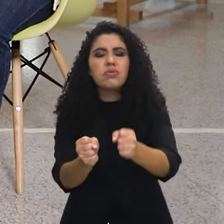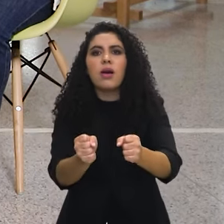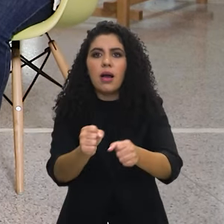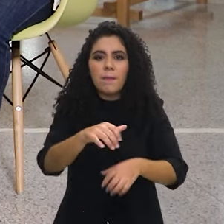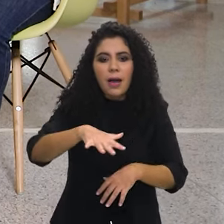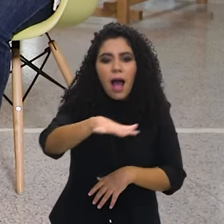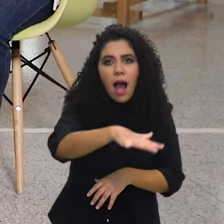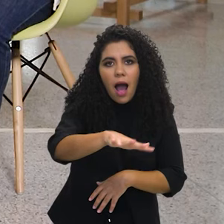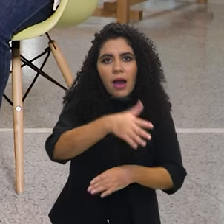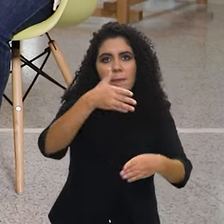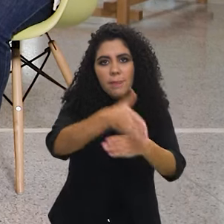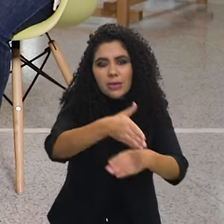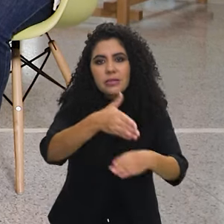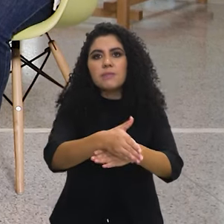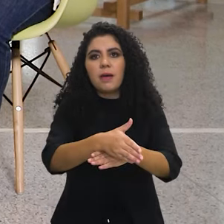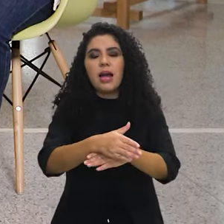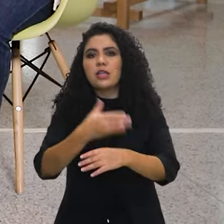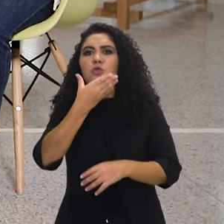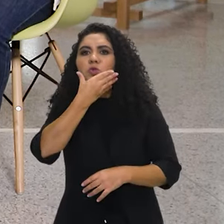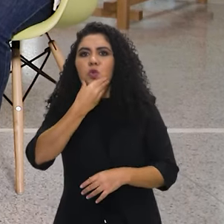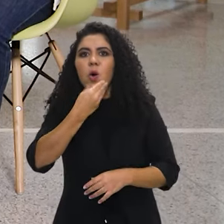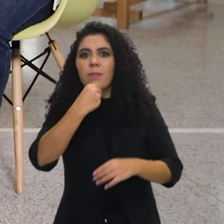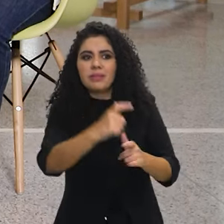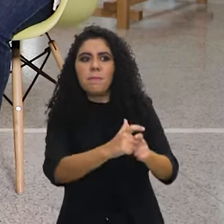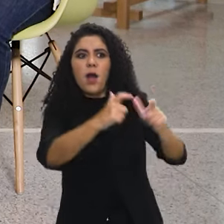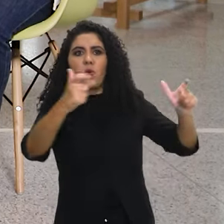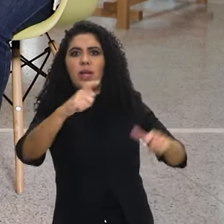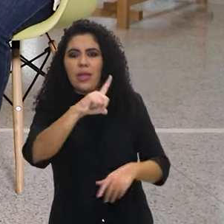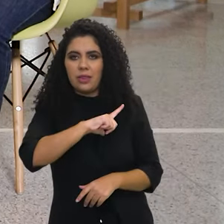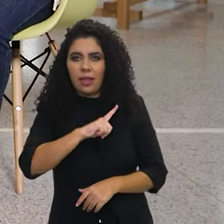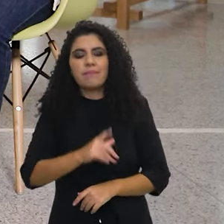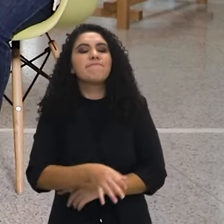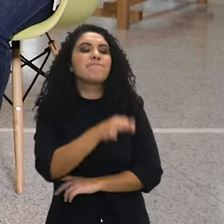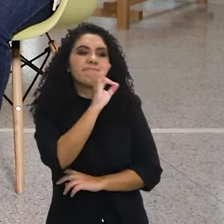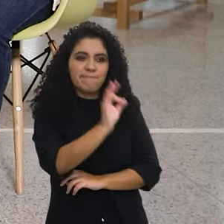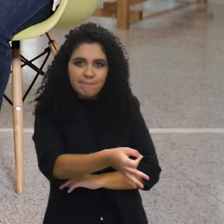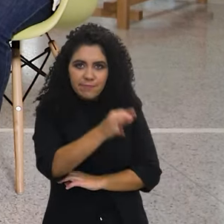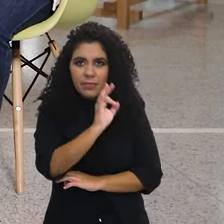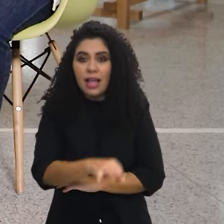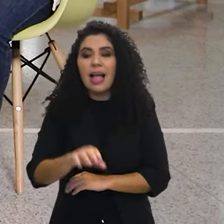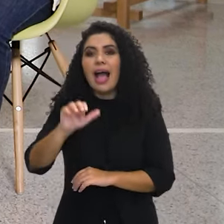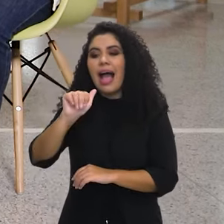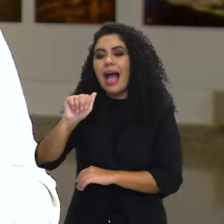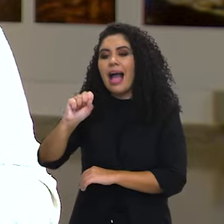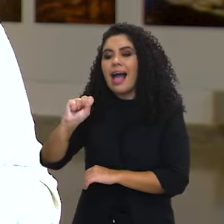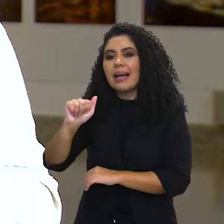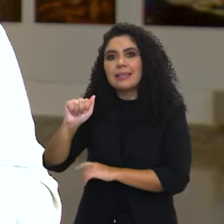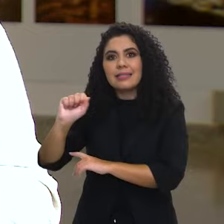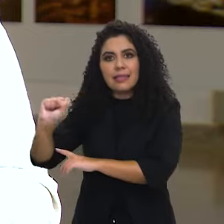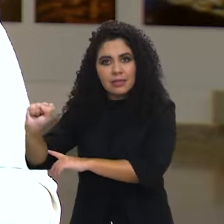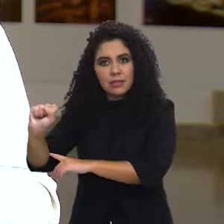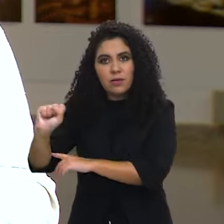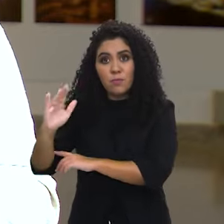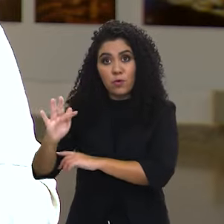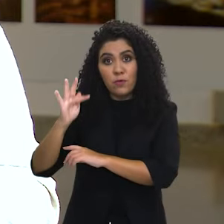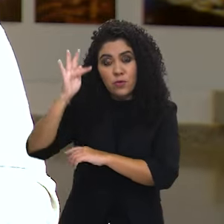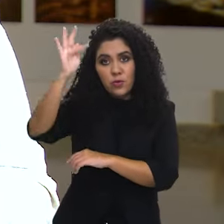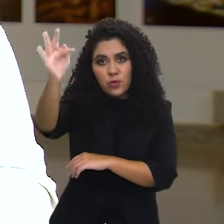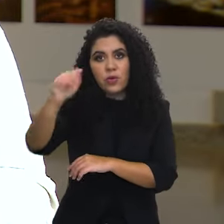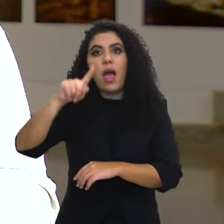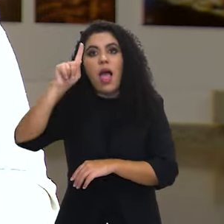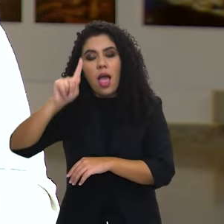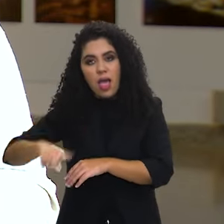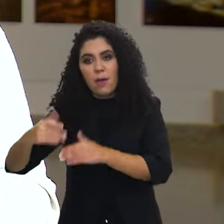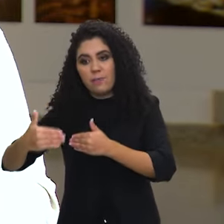de setores onde os homens ainda predominam sim a perspectiva é essa né o asas para o futuro é uma parceria que o